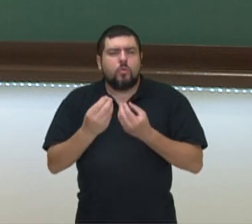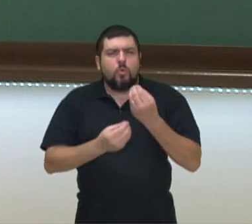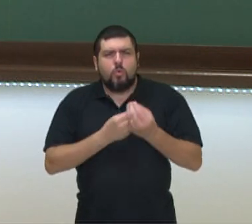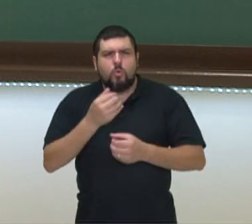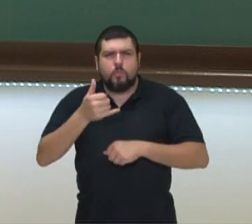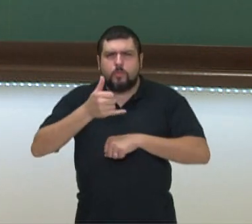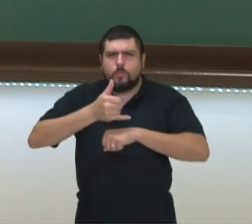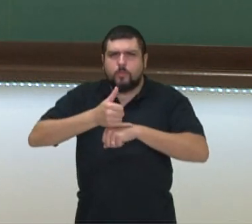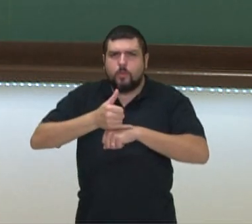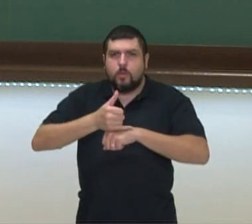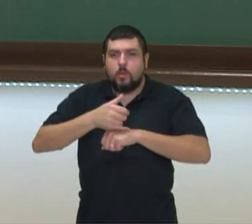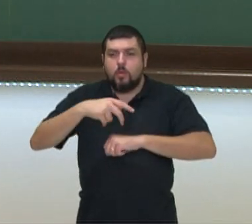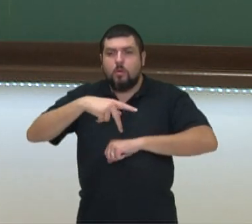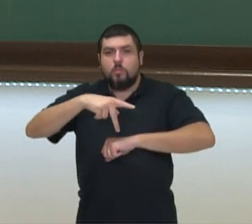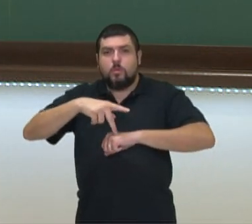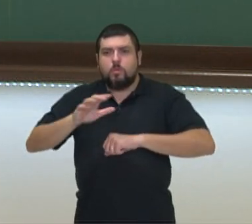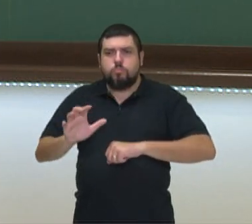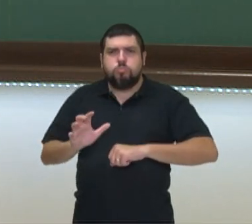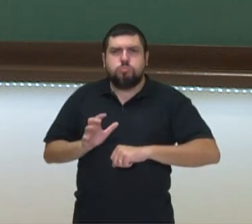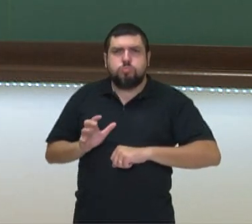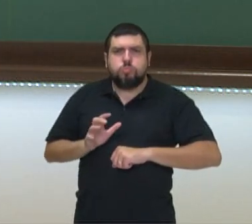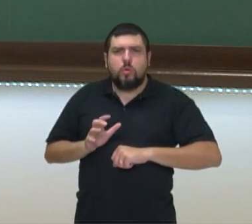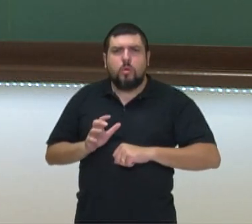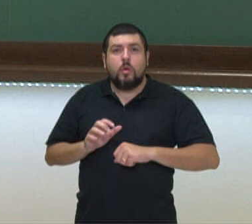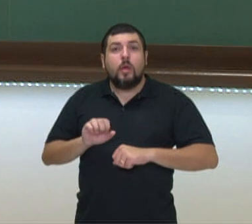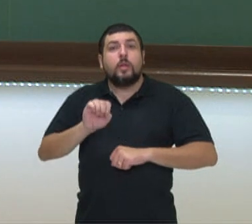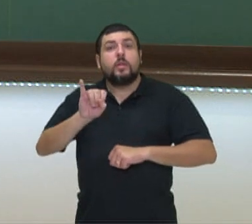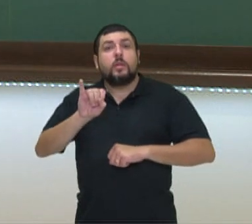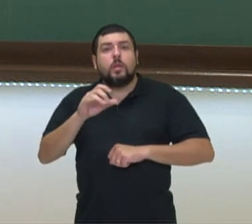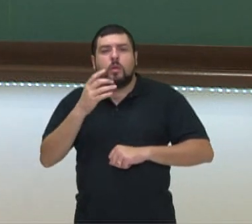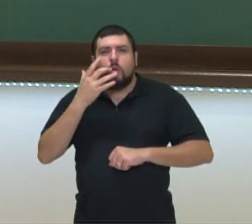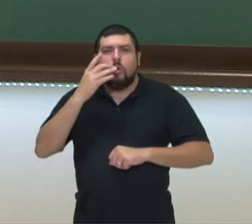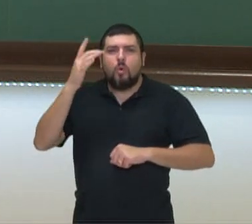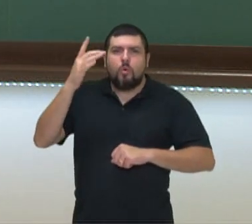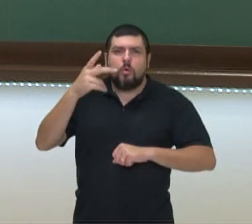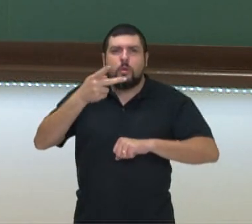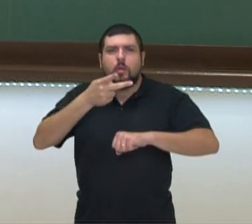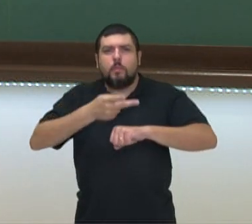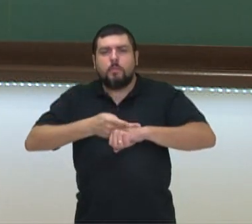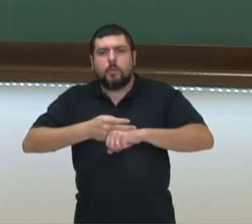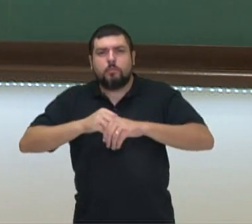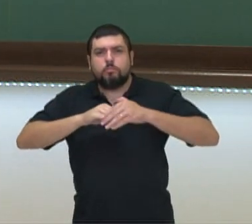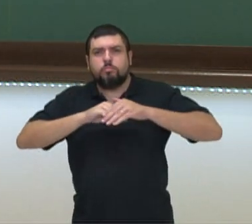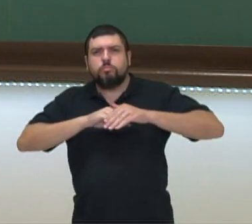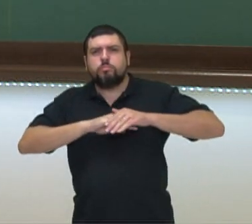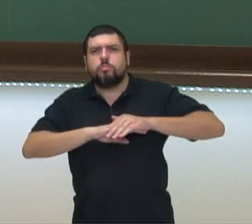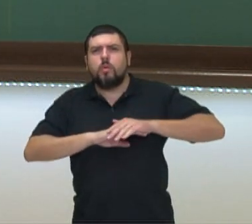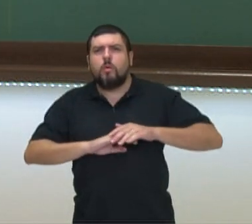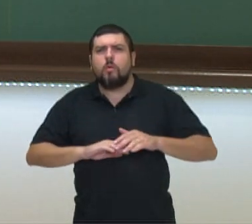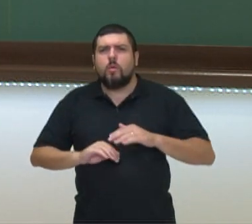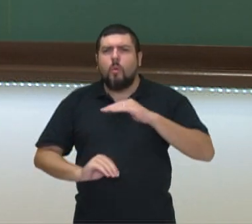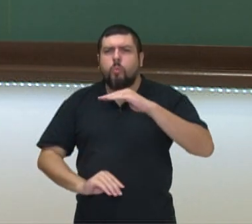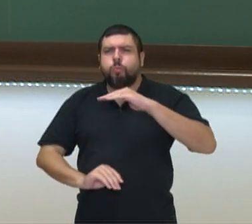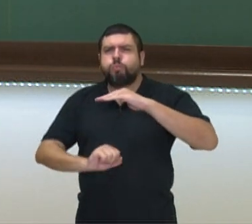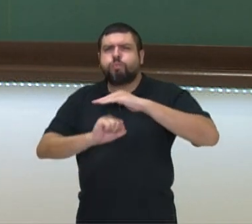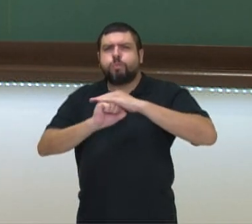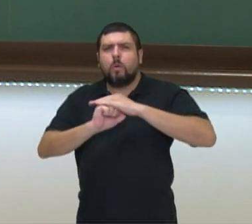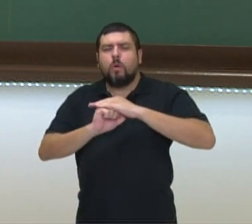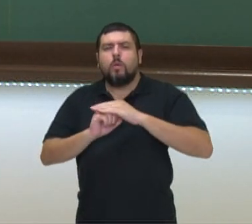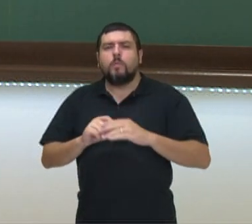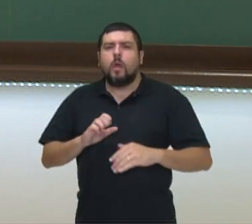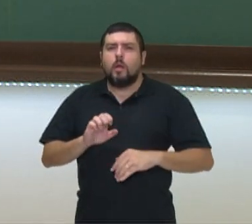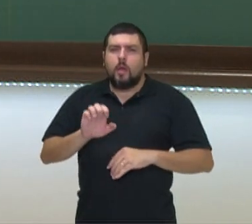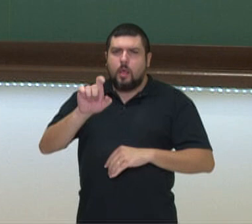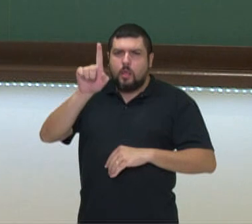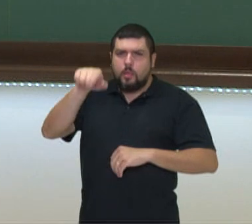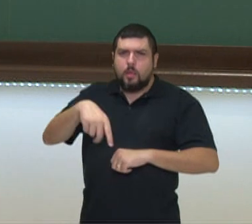estava pautada no acúmulo de metal precioso, esse metal precioso, ouro e prata, que é um dos